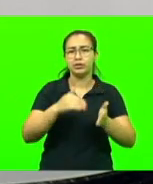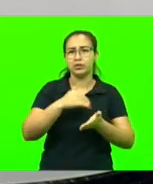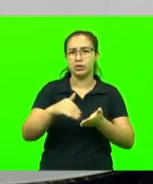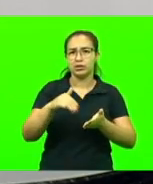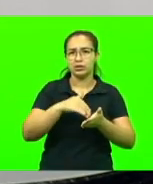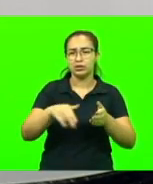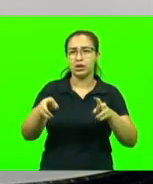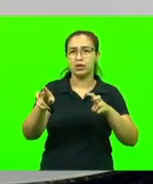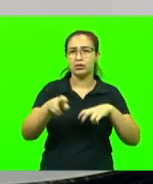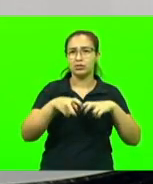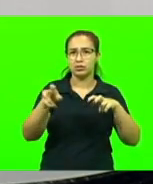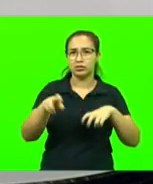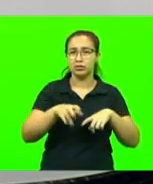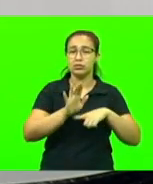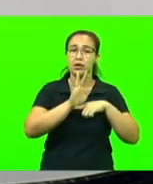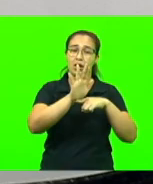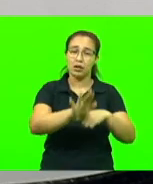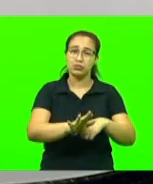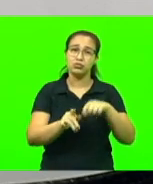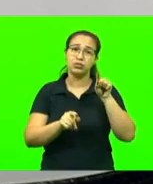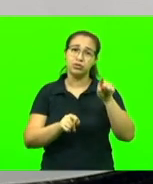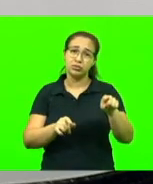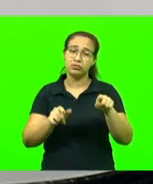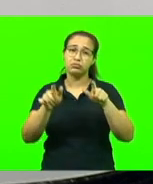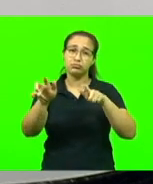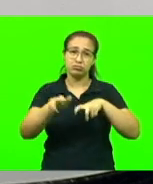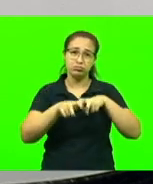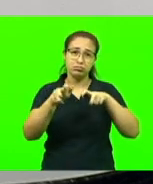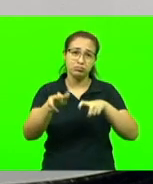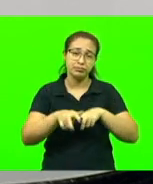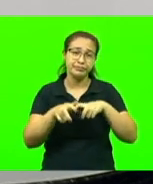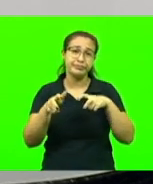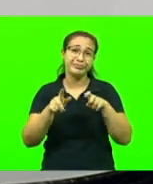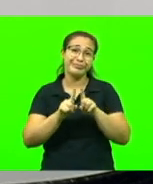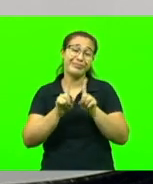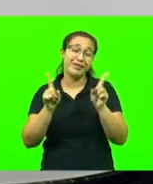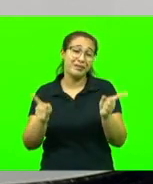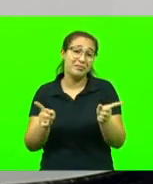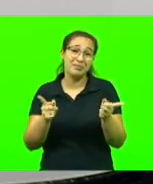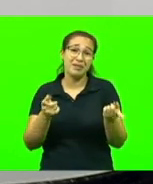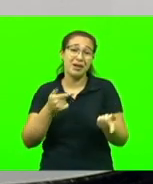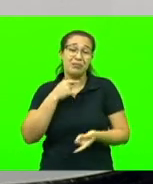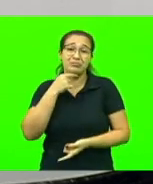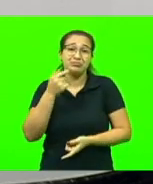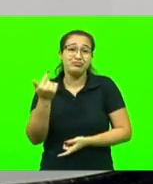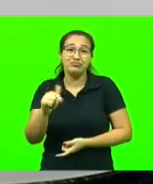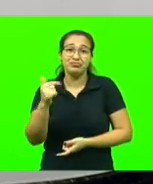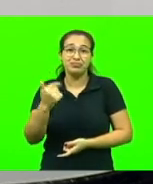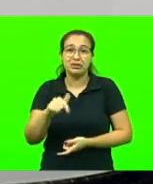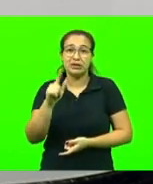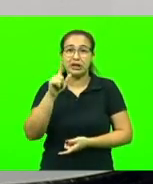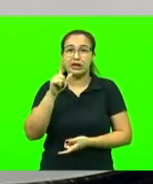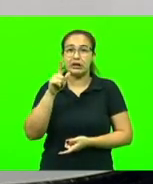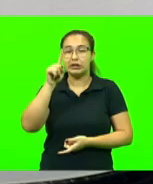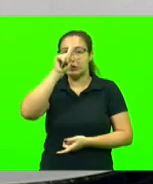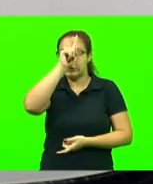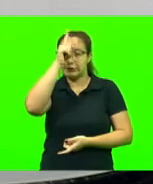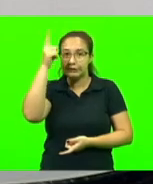que oferecem financiamento para o agricultor, mas a gente não tem nenhuma iniciativa ainda